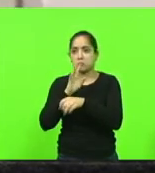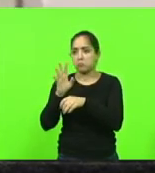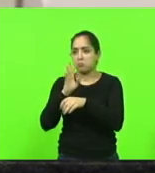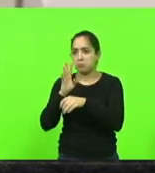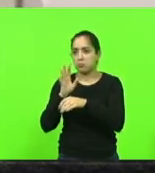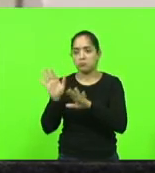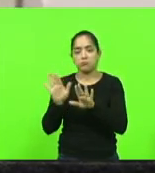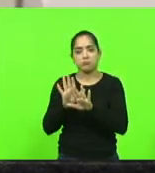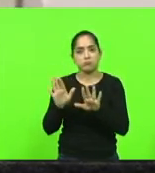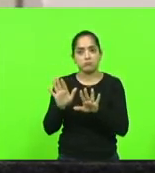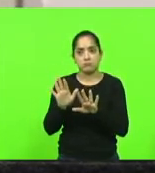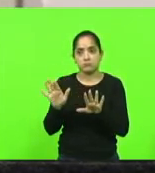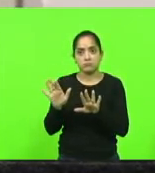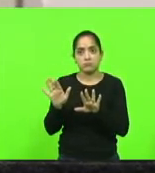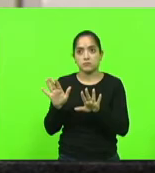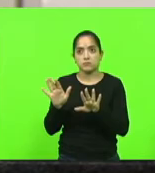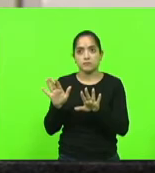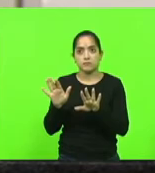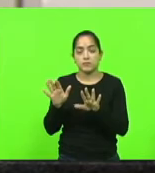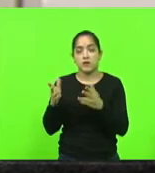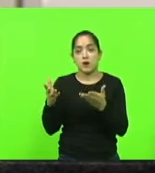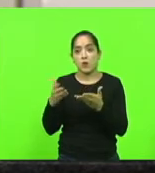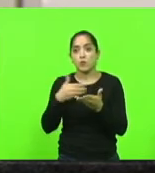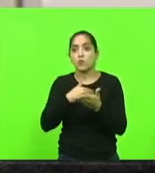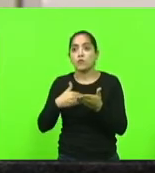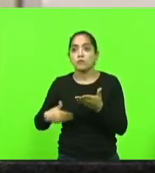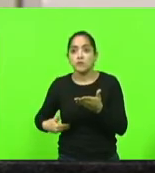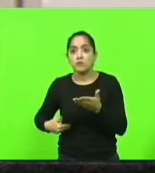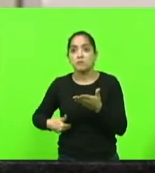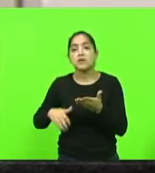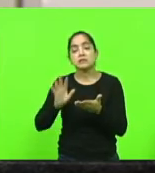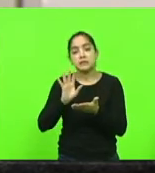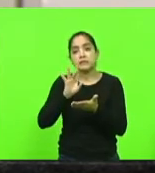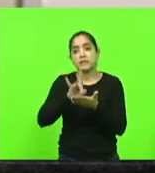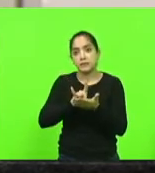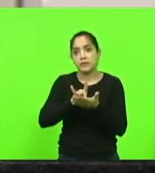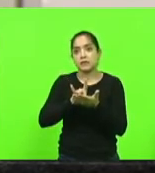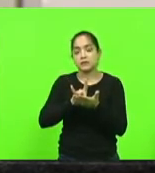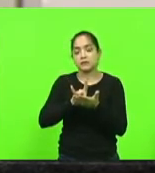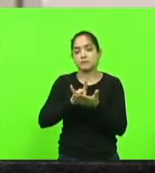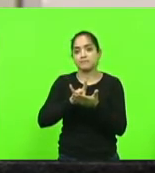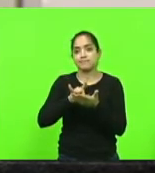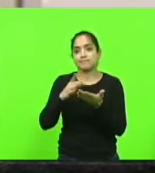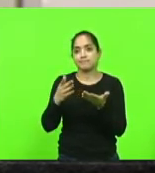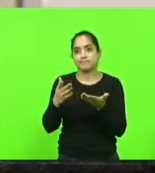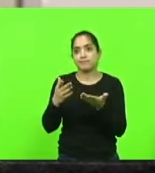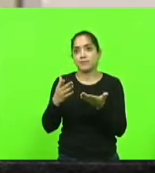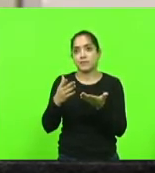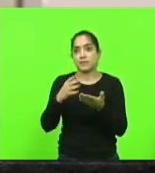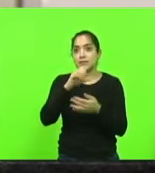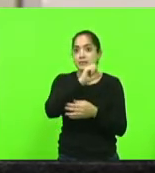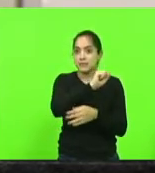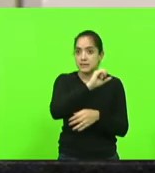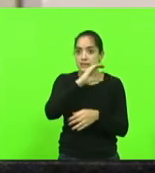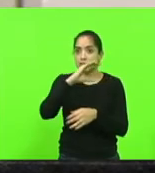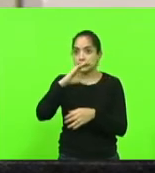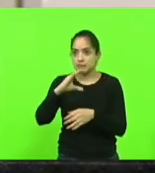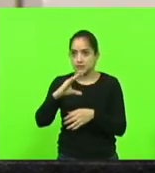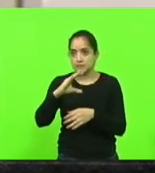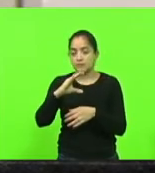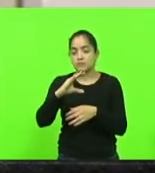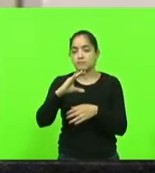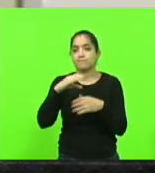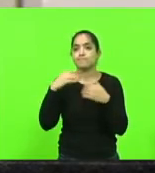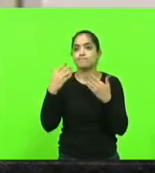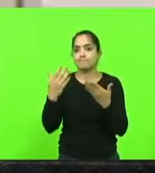crítica ao atual governo, é uma constatação histórica de que Santa Catarina sempre